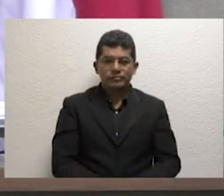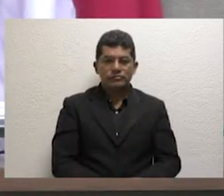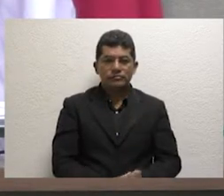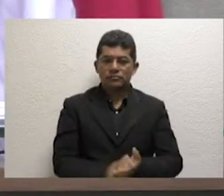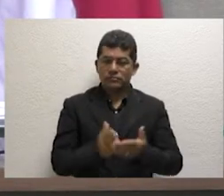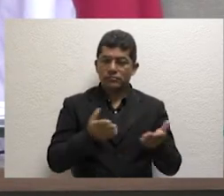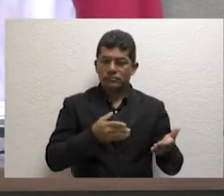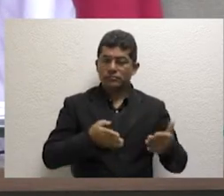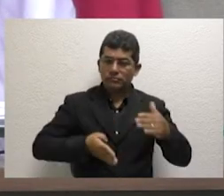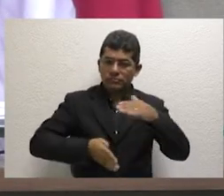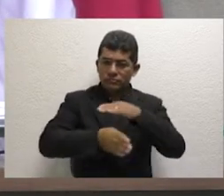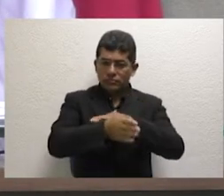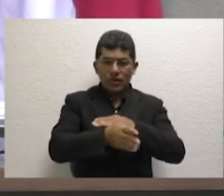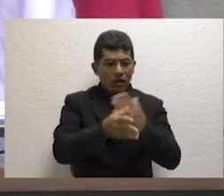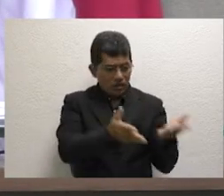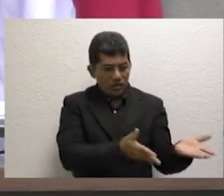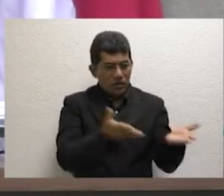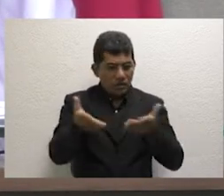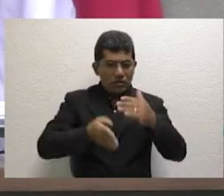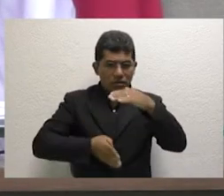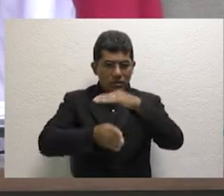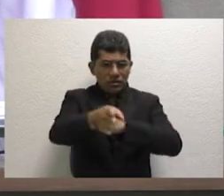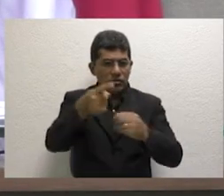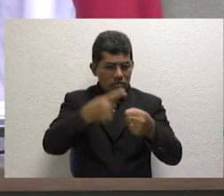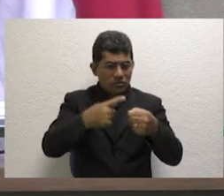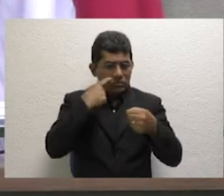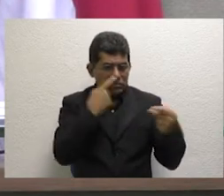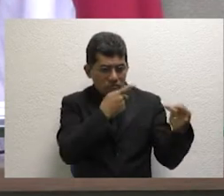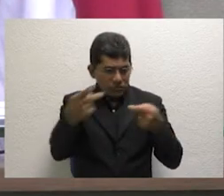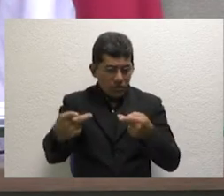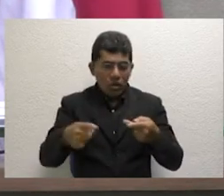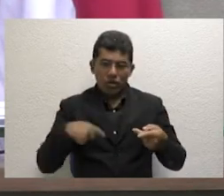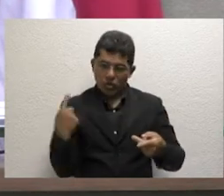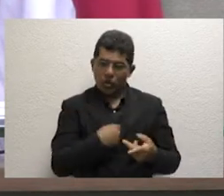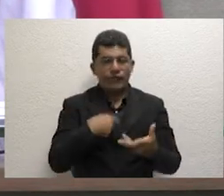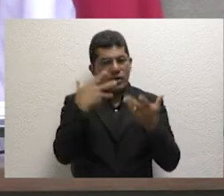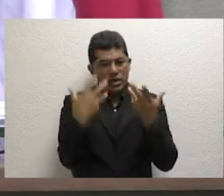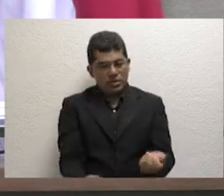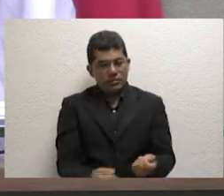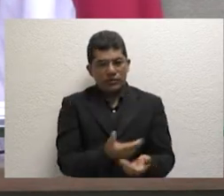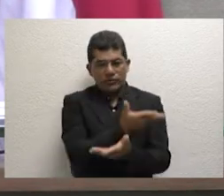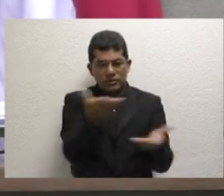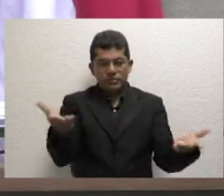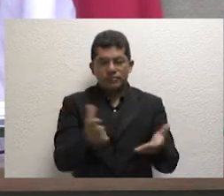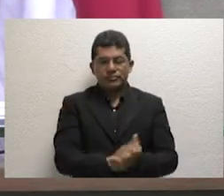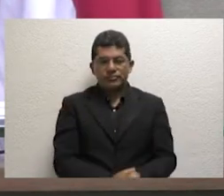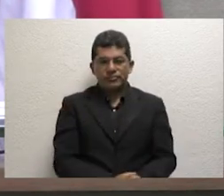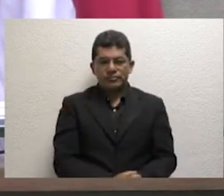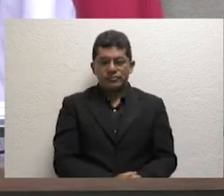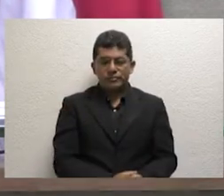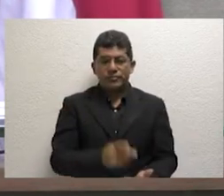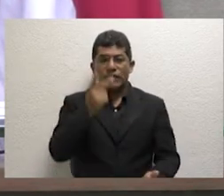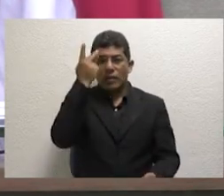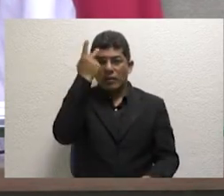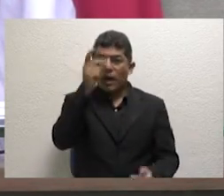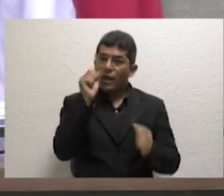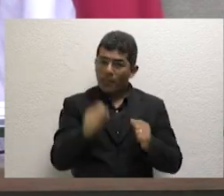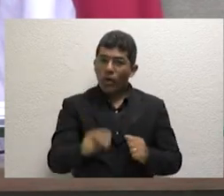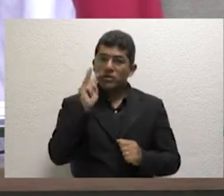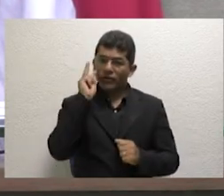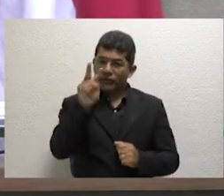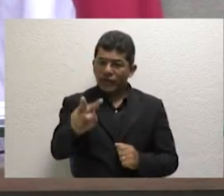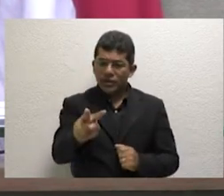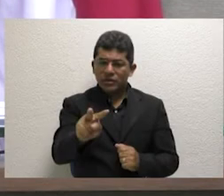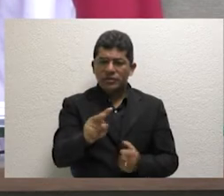quero que vocês venham a Tonantins serão recebidos lá de braços abertos para que vocês possam